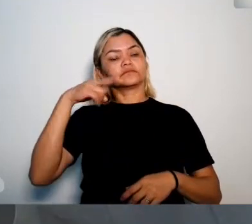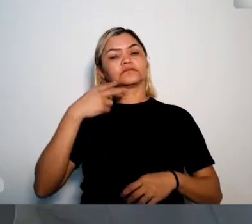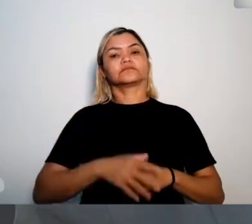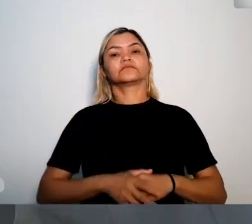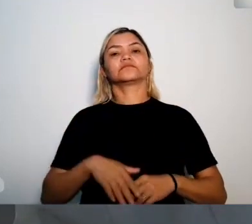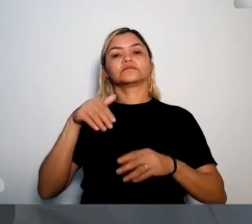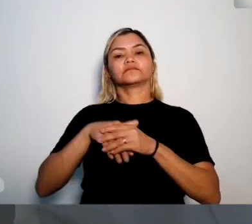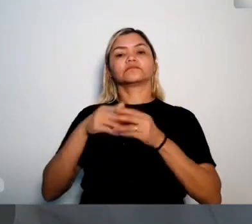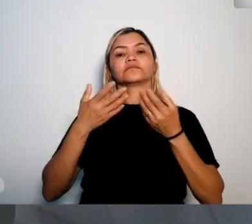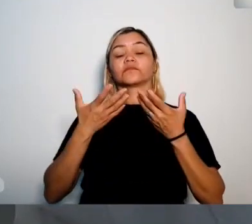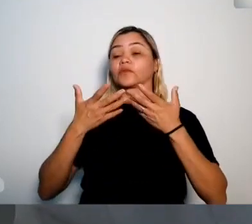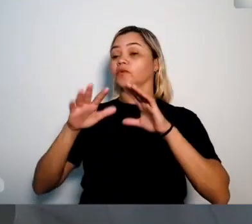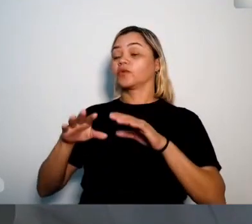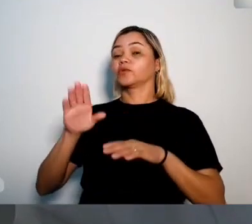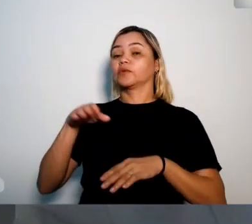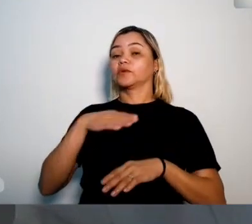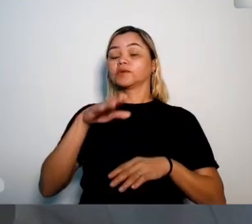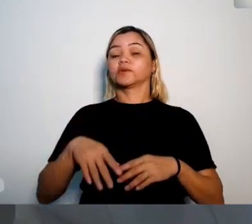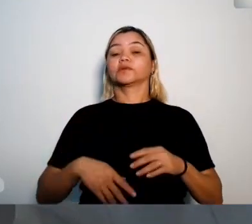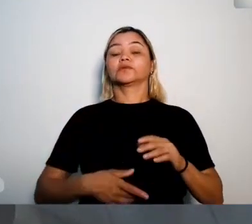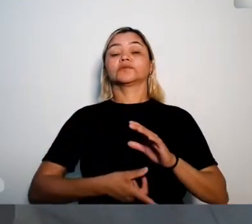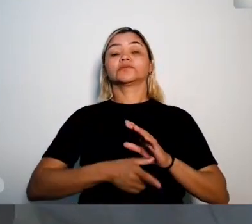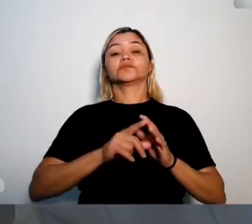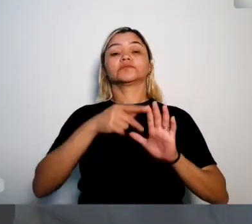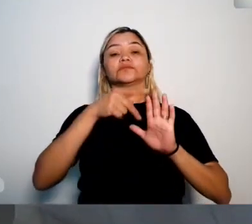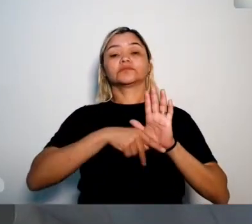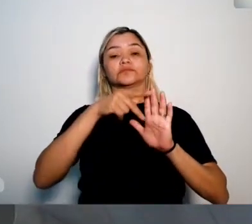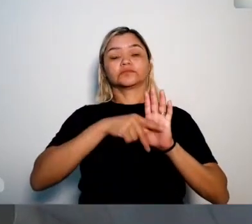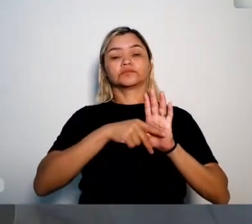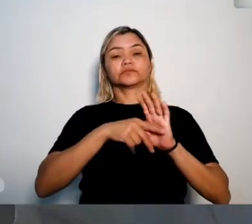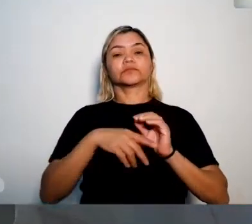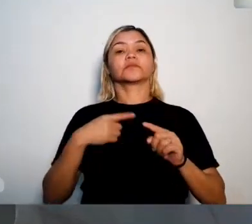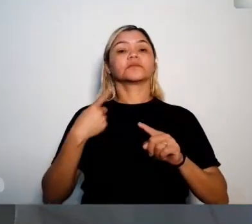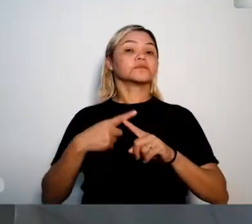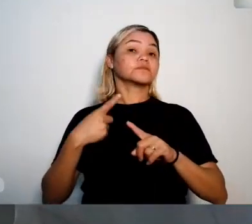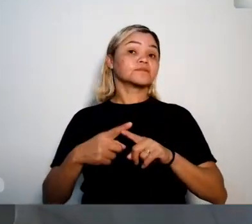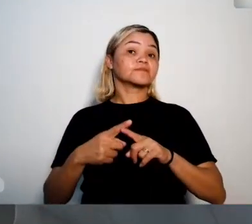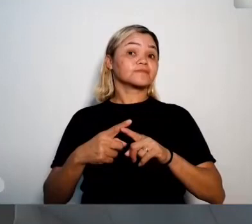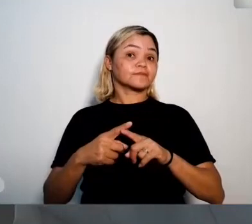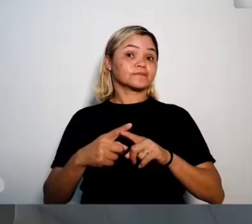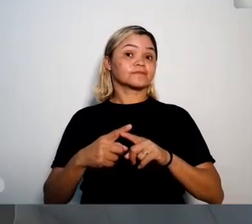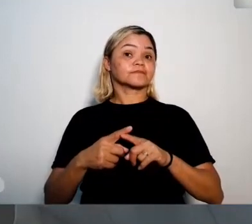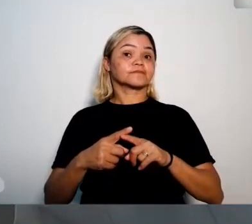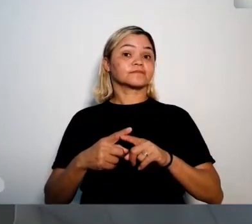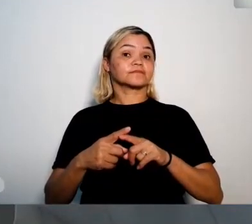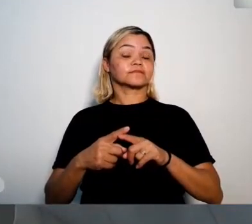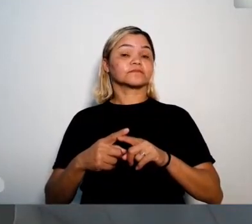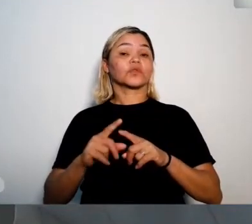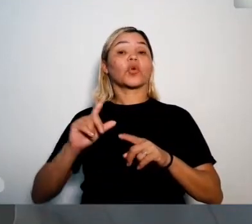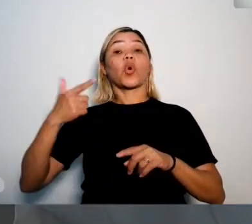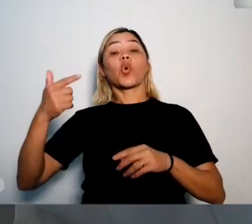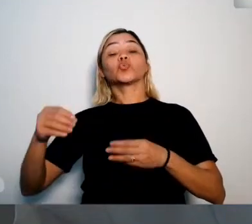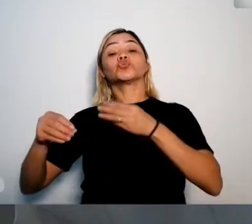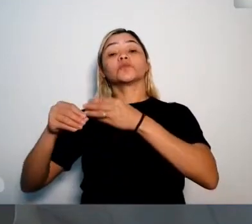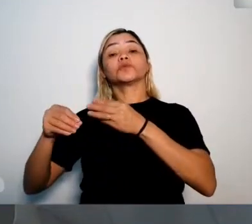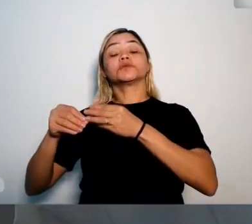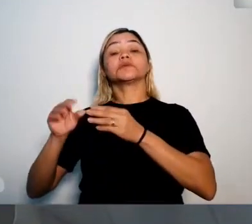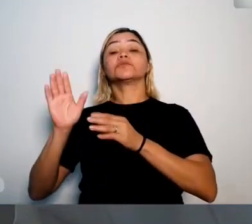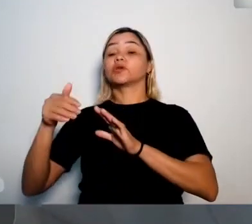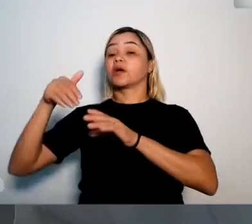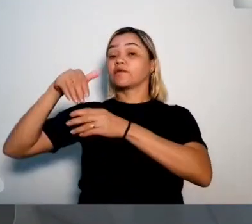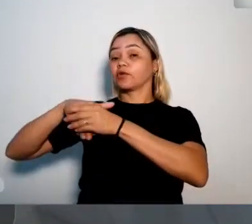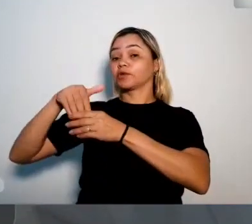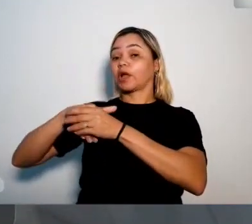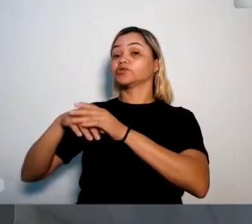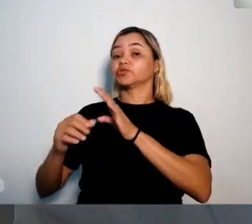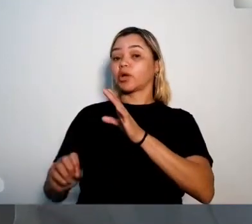contra o adiamento do projeto, porque em outros municípios o projeto já foi votado, e eu já disse